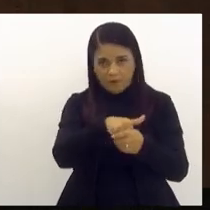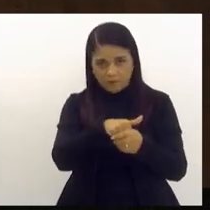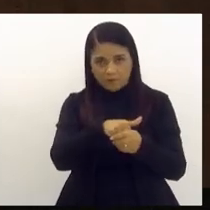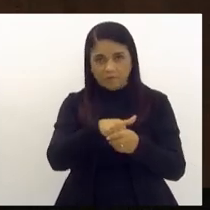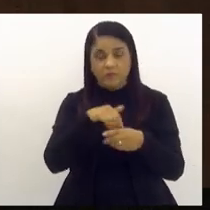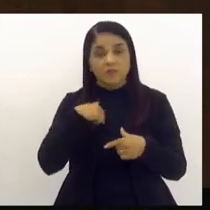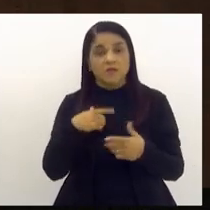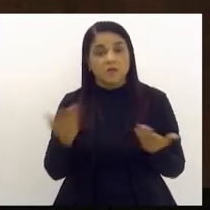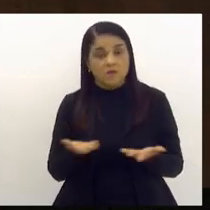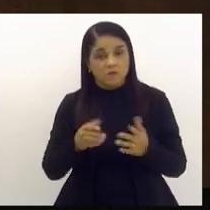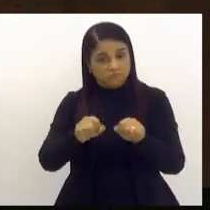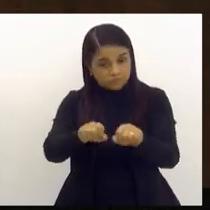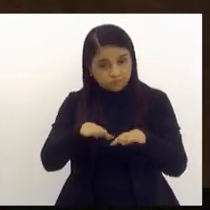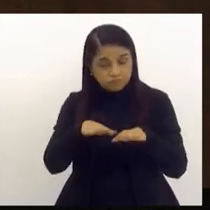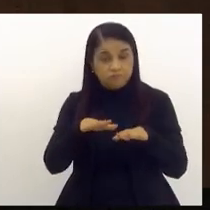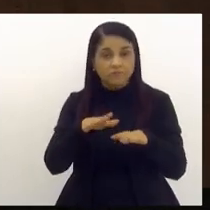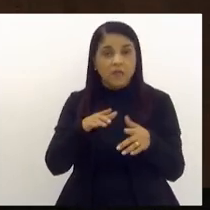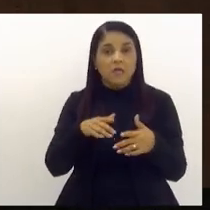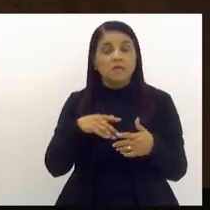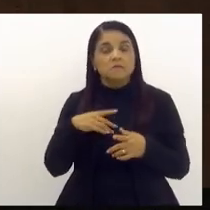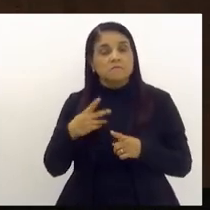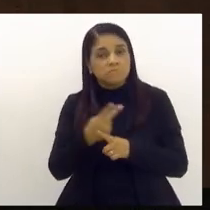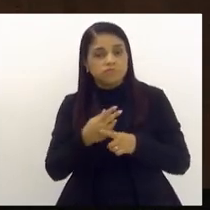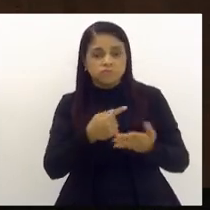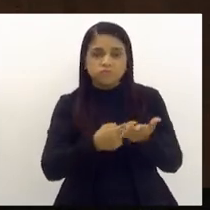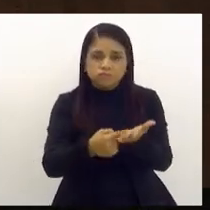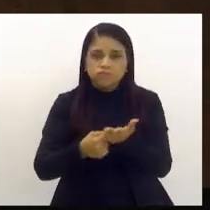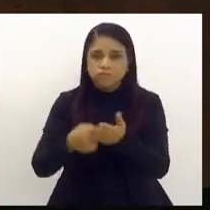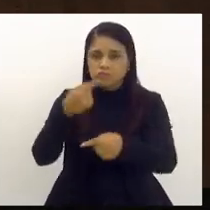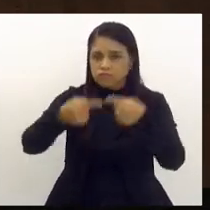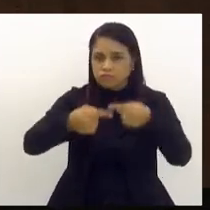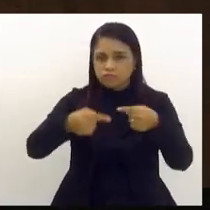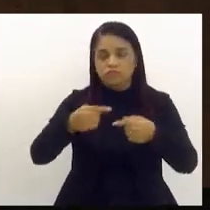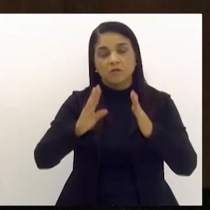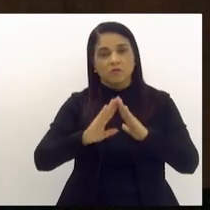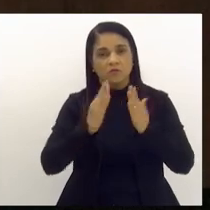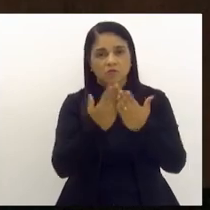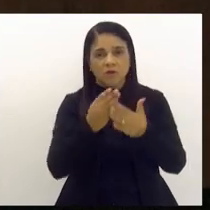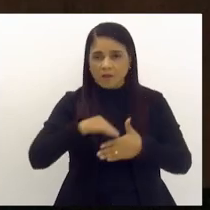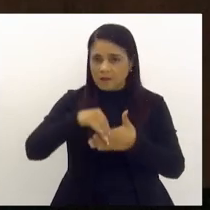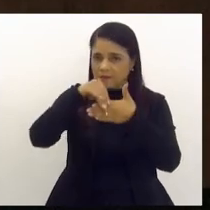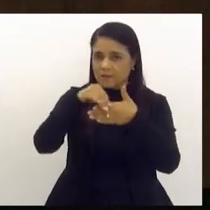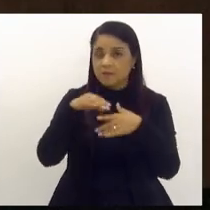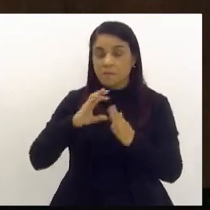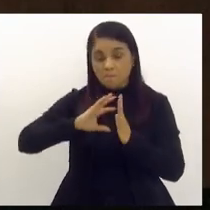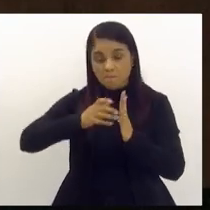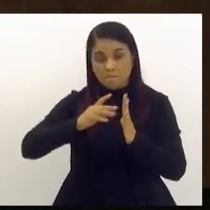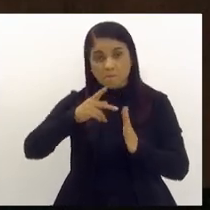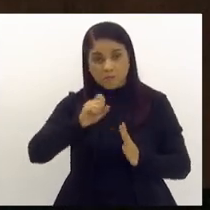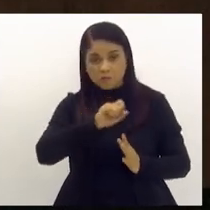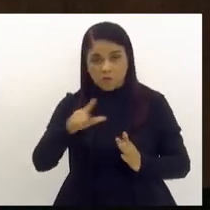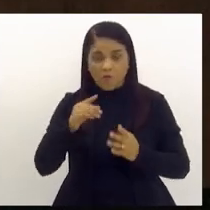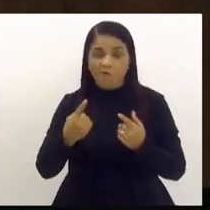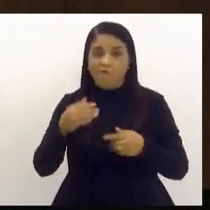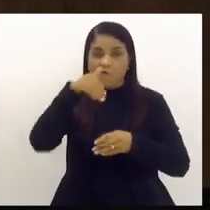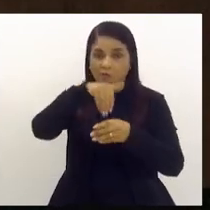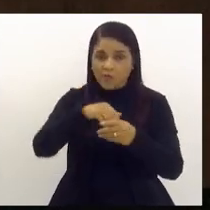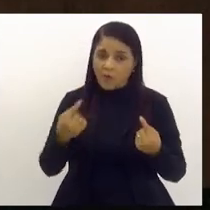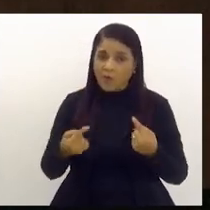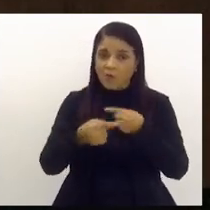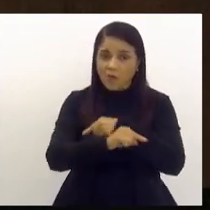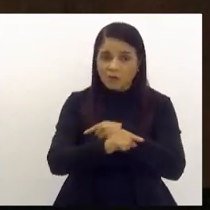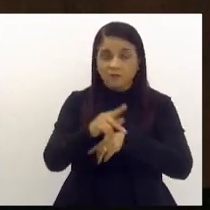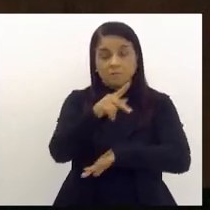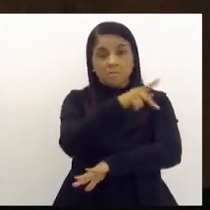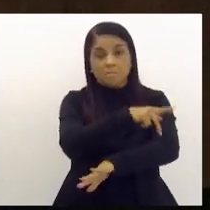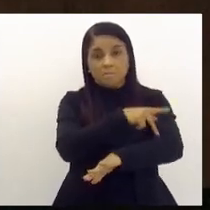buscando uma solução e tendo encontrado, a partir de um acordo no Colégio de Líderes, nós do PSOL votaremos contrários, de maneira pedagógica,